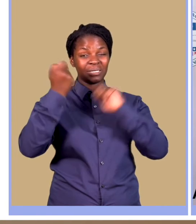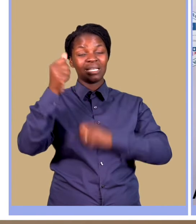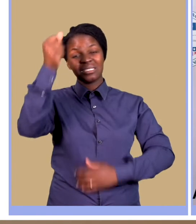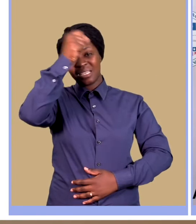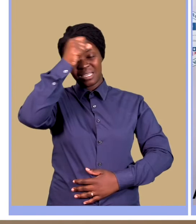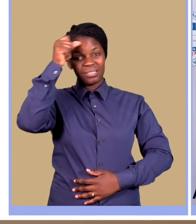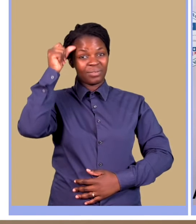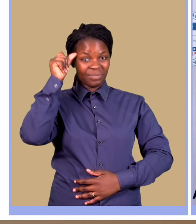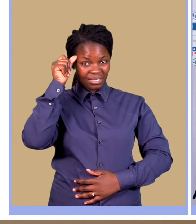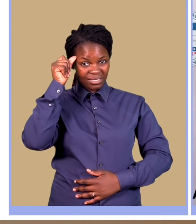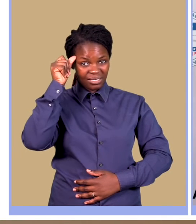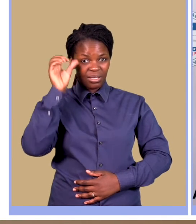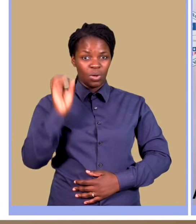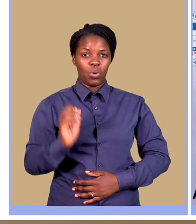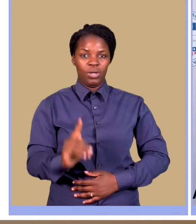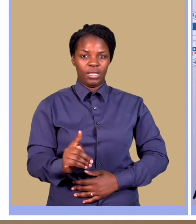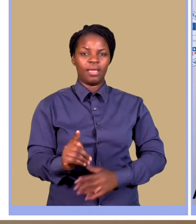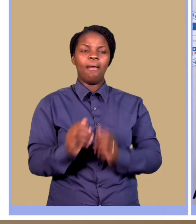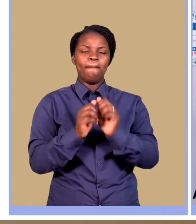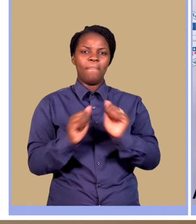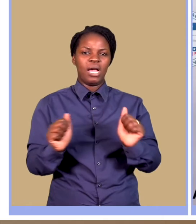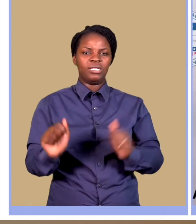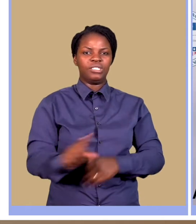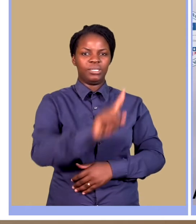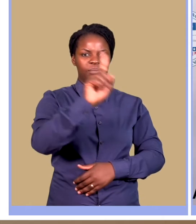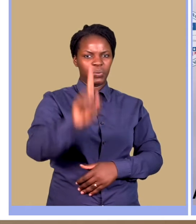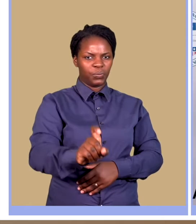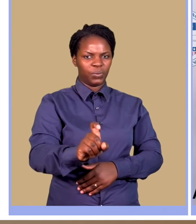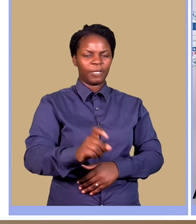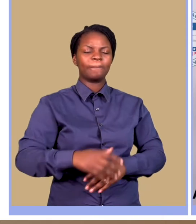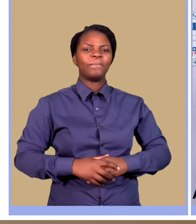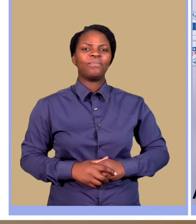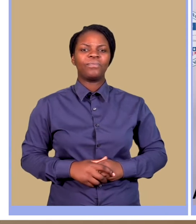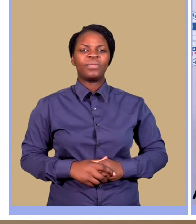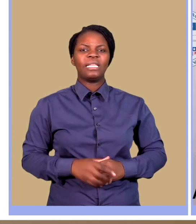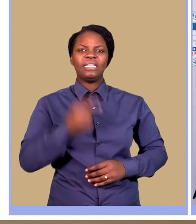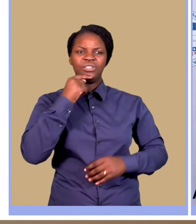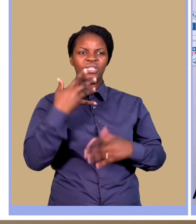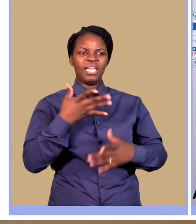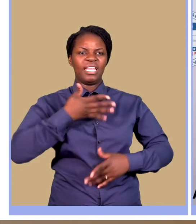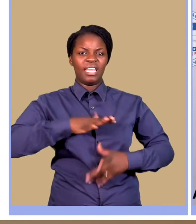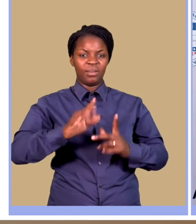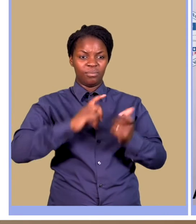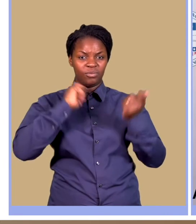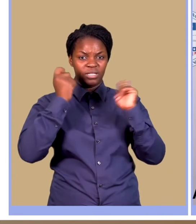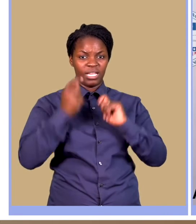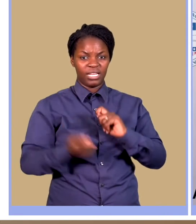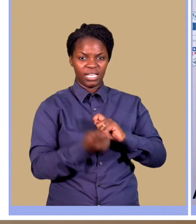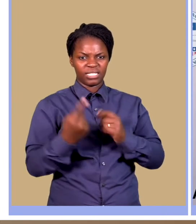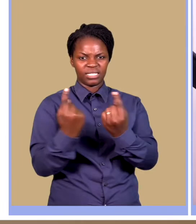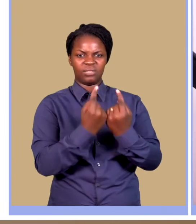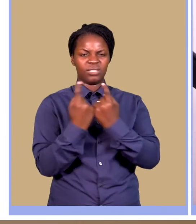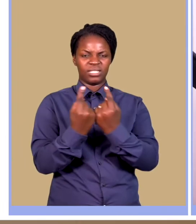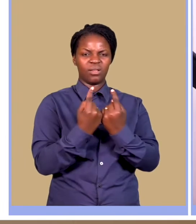que para mudar este cenário todo é muito complicado. Falamos aqui das